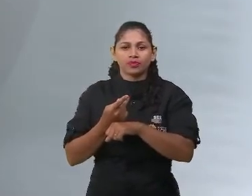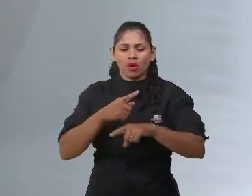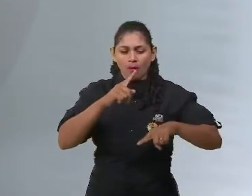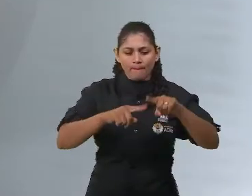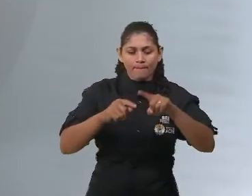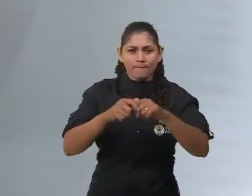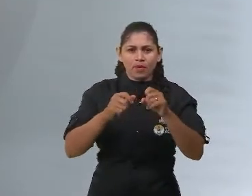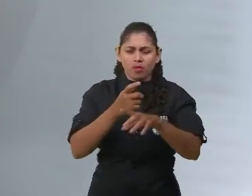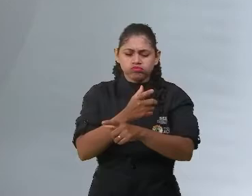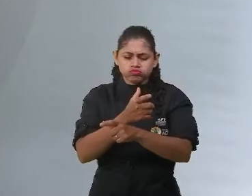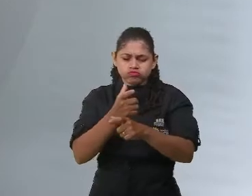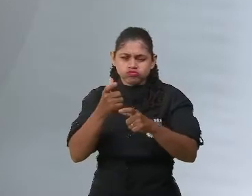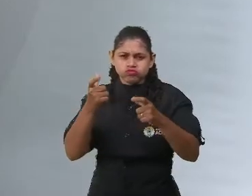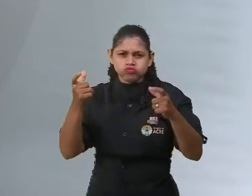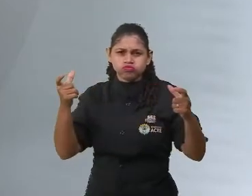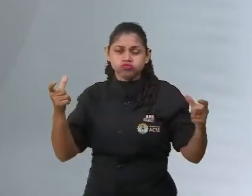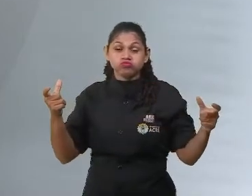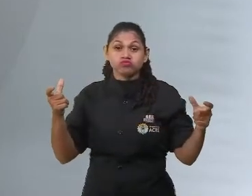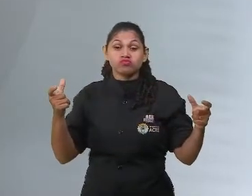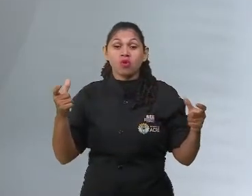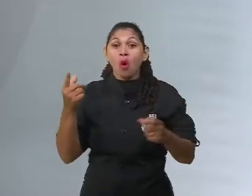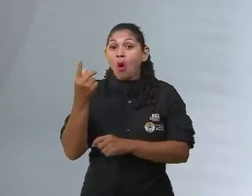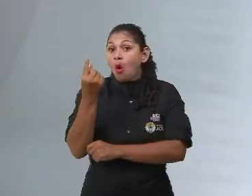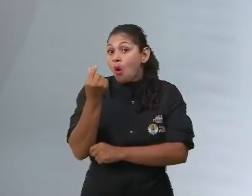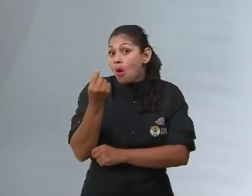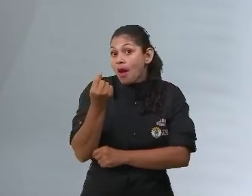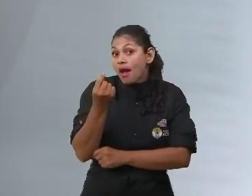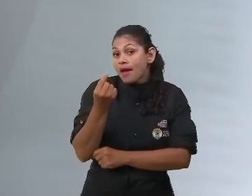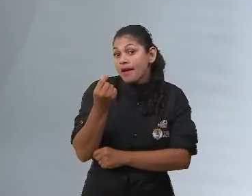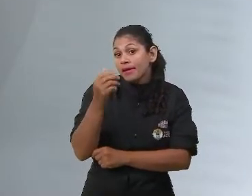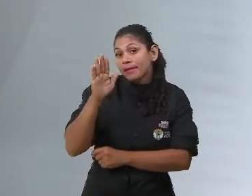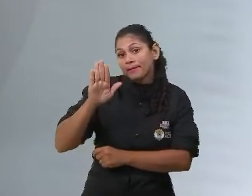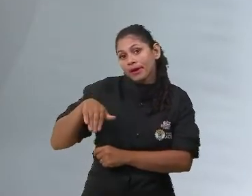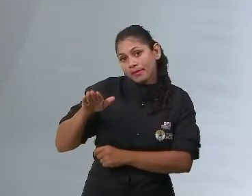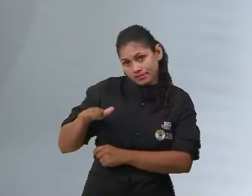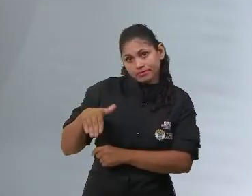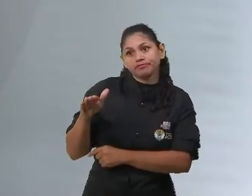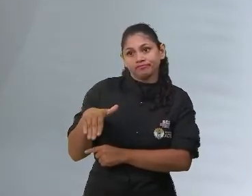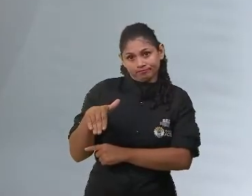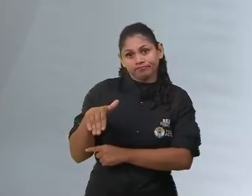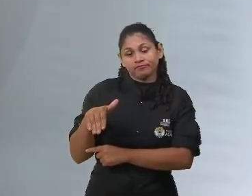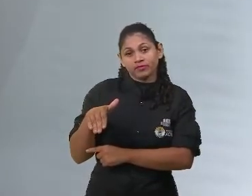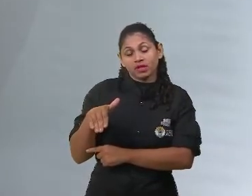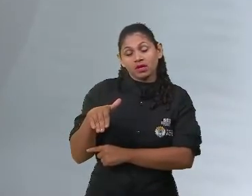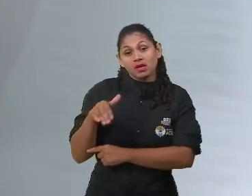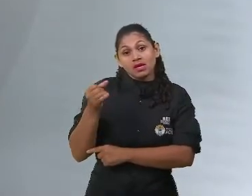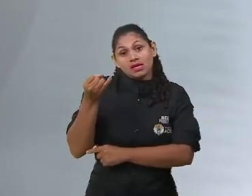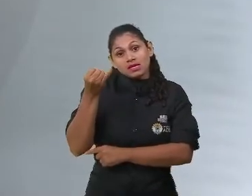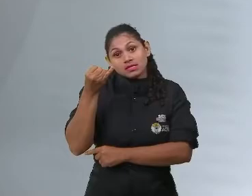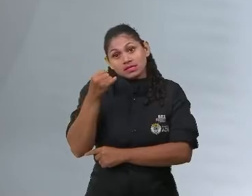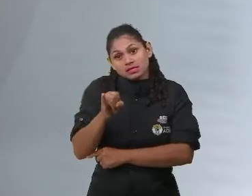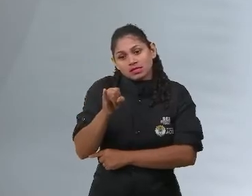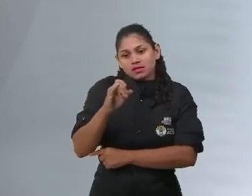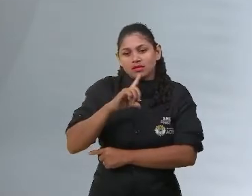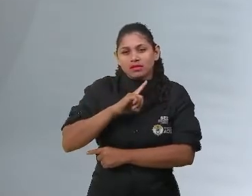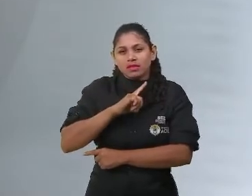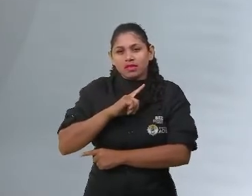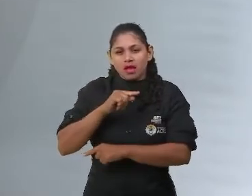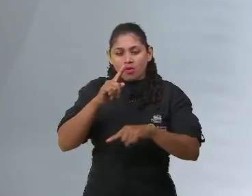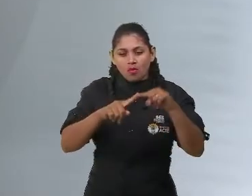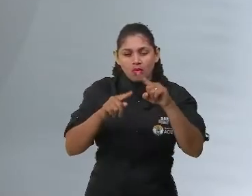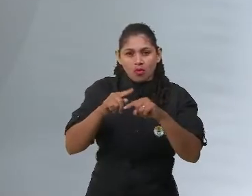grande quantidade, o preço desse produto ele tende a cair, né? E se você tem um produto que é mais